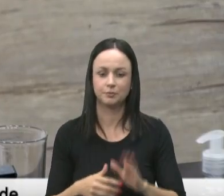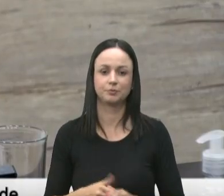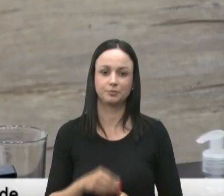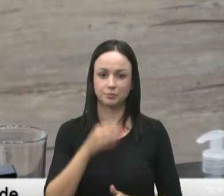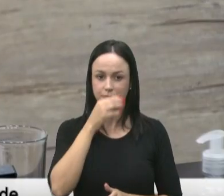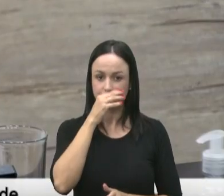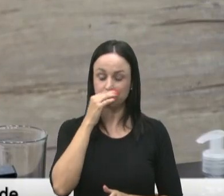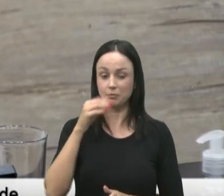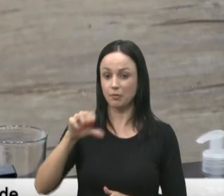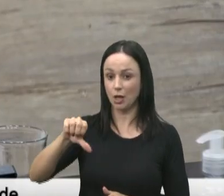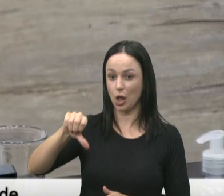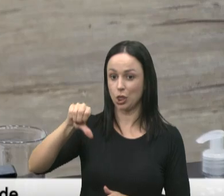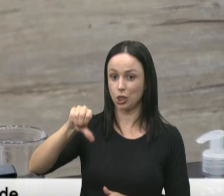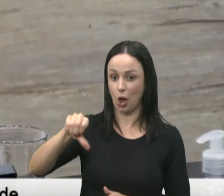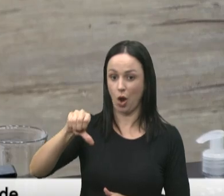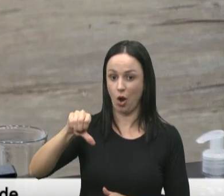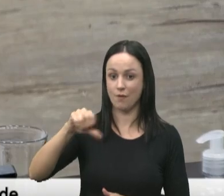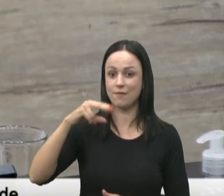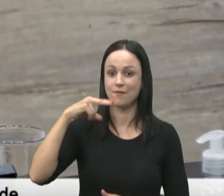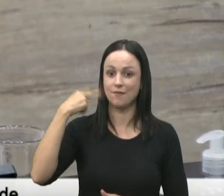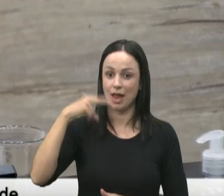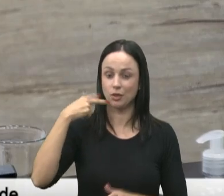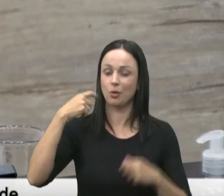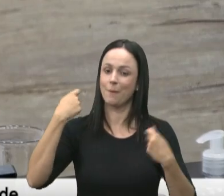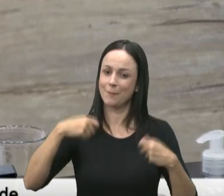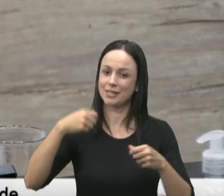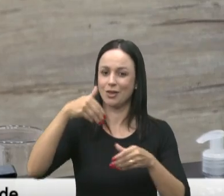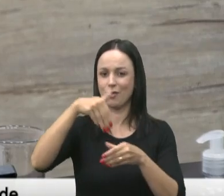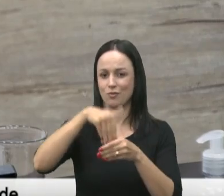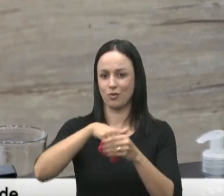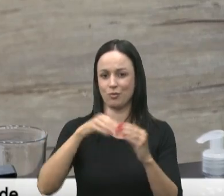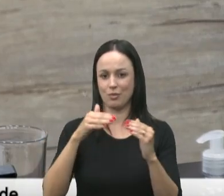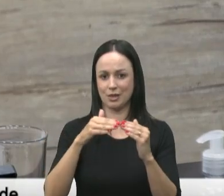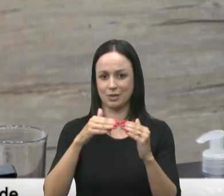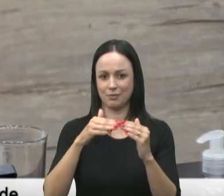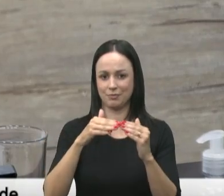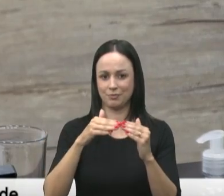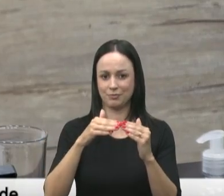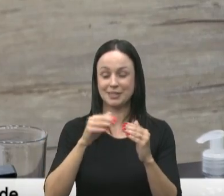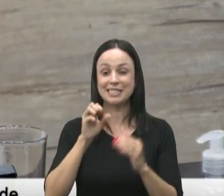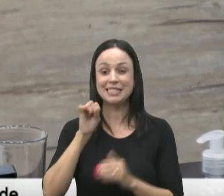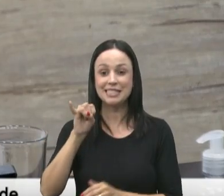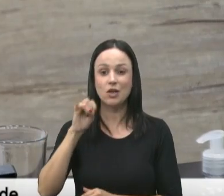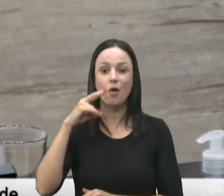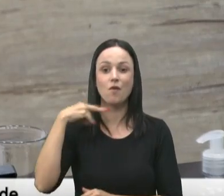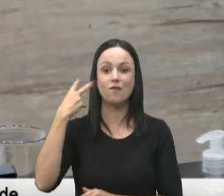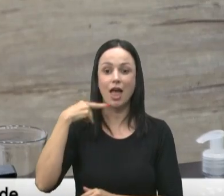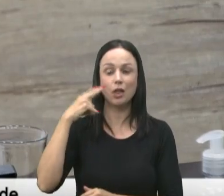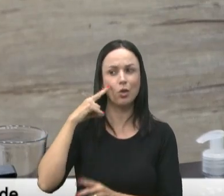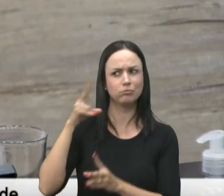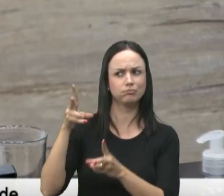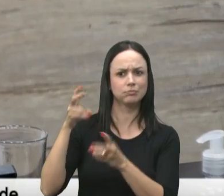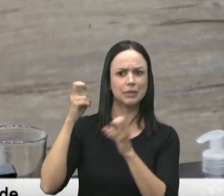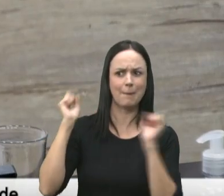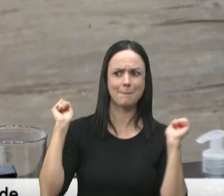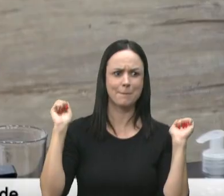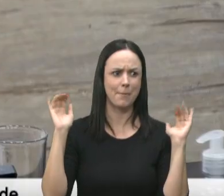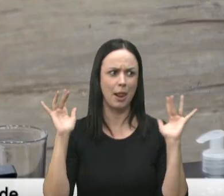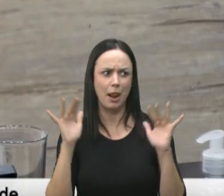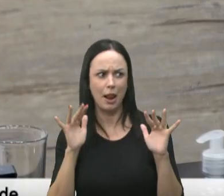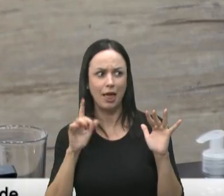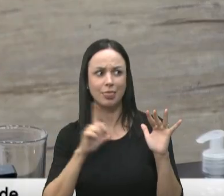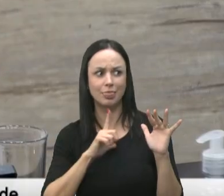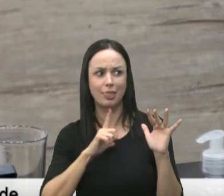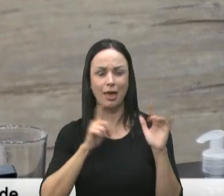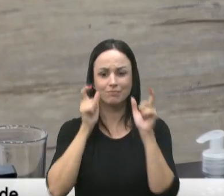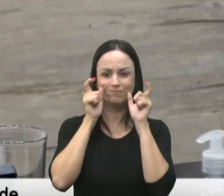São 9 vereadores e fica muito mais difícil quando os vereadores percebem o interesse da sociedade.